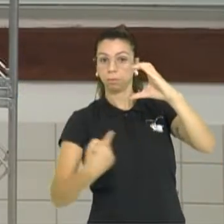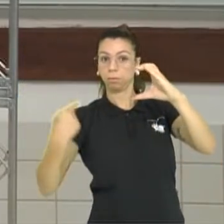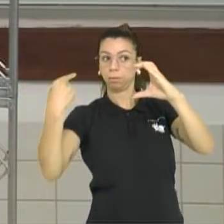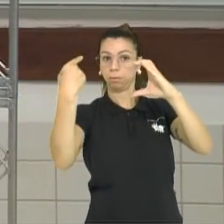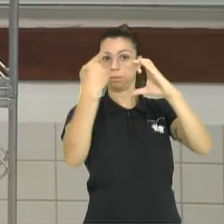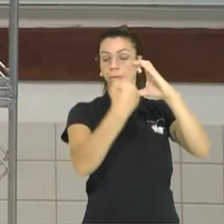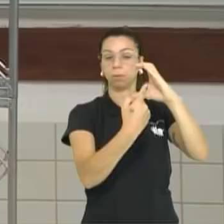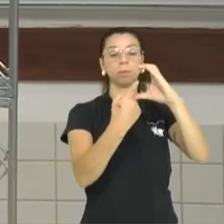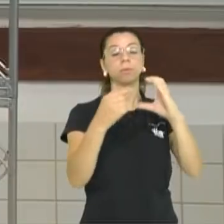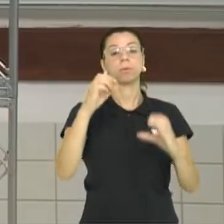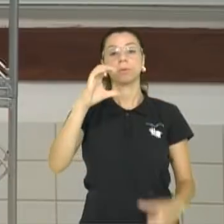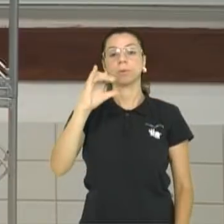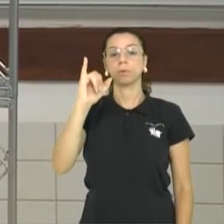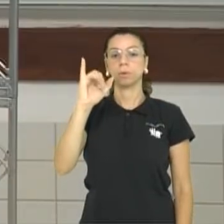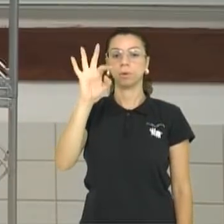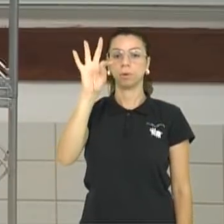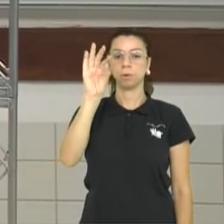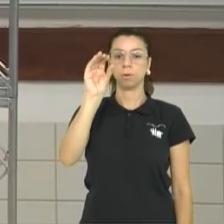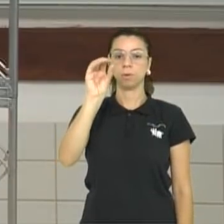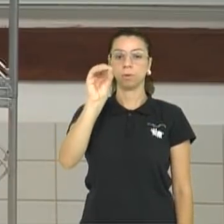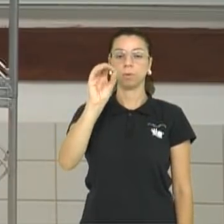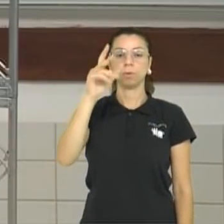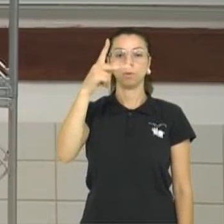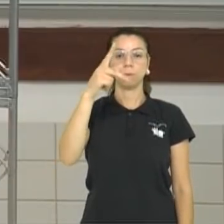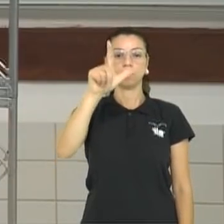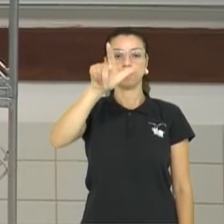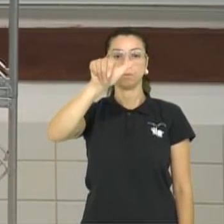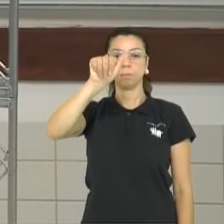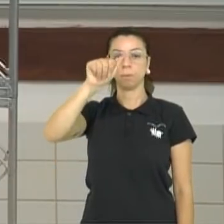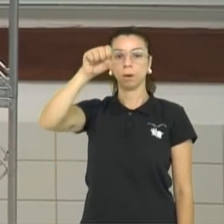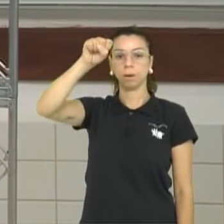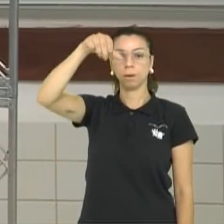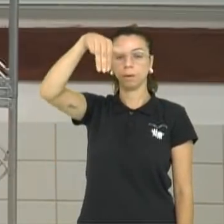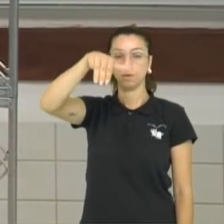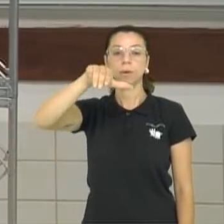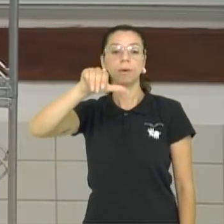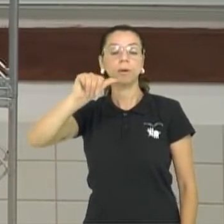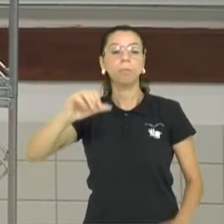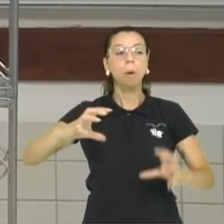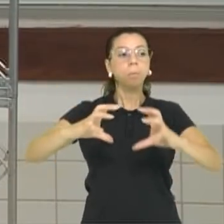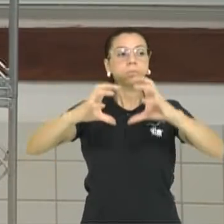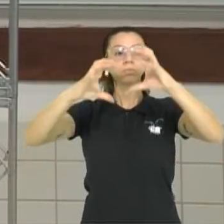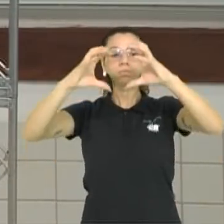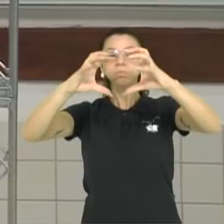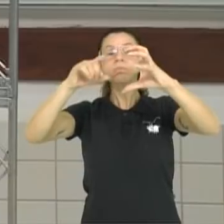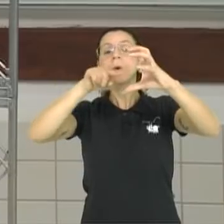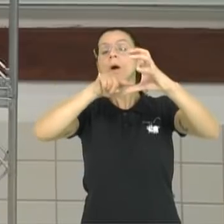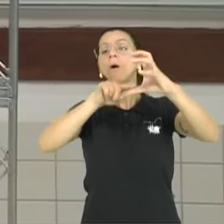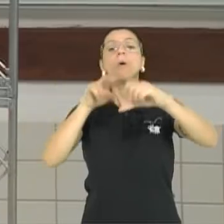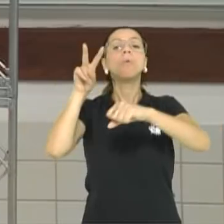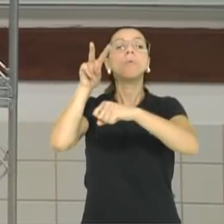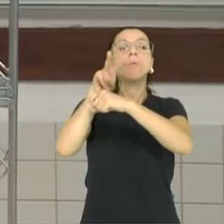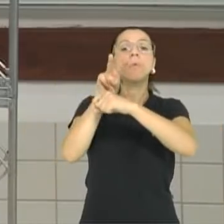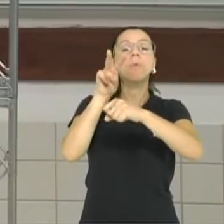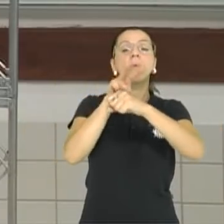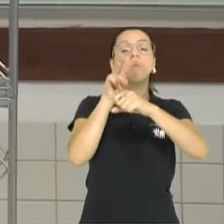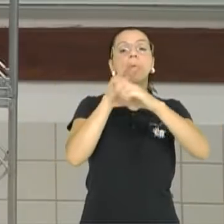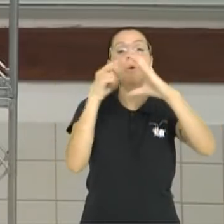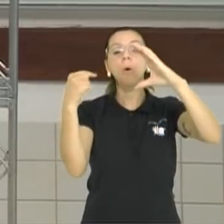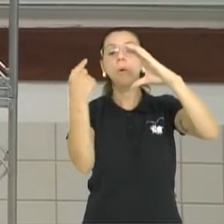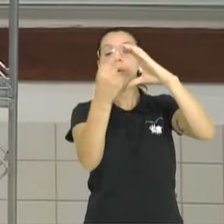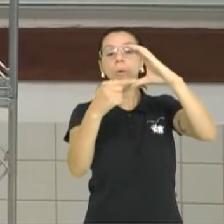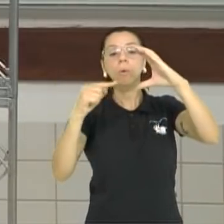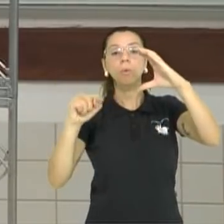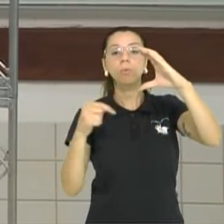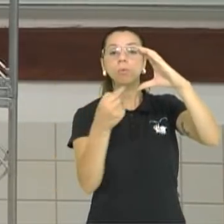o citoplasma. Preenche, dá forma, protege todas as organelas que estão